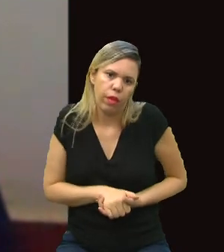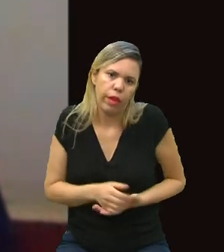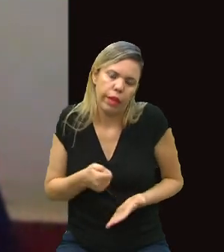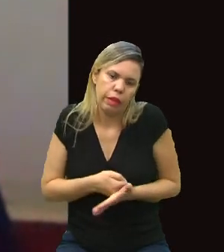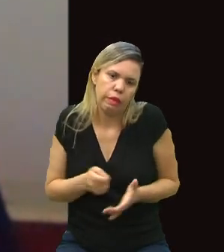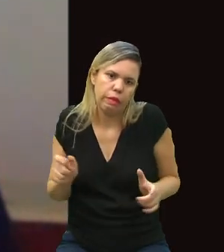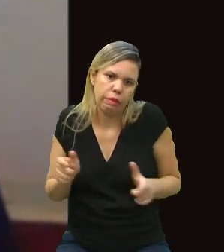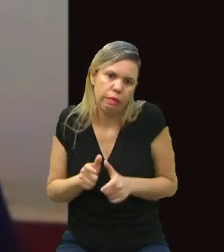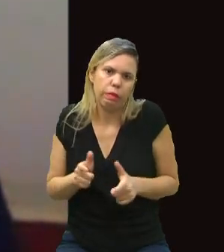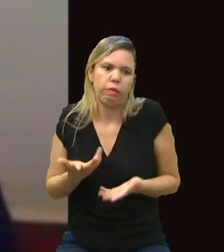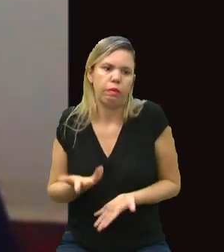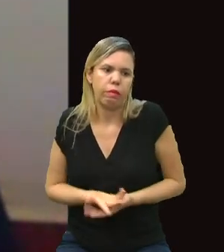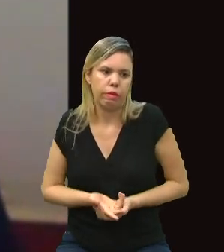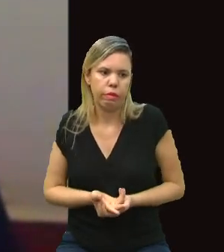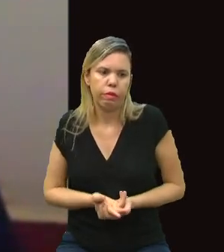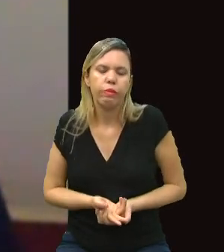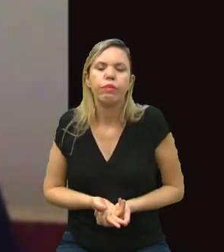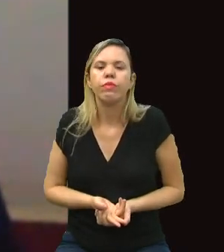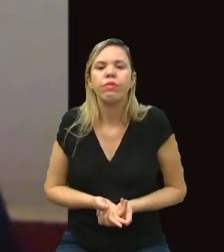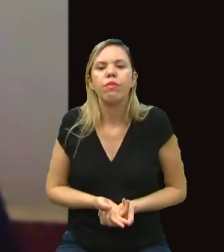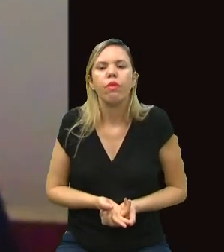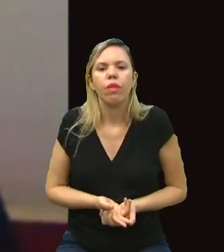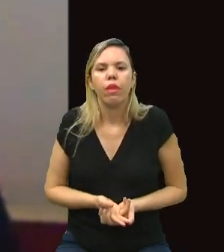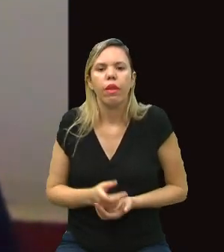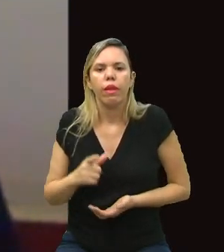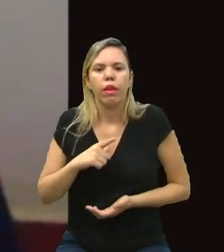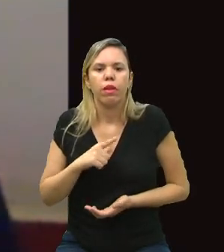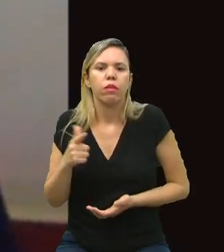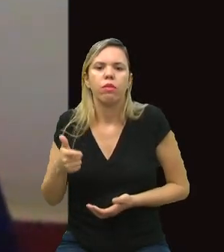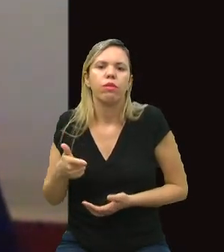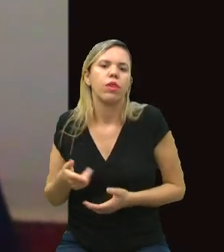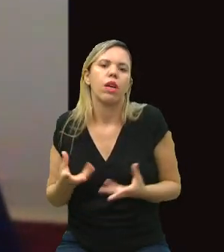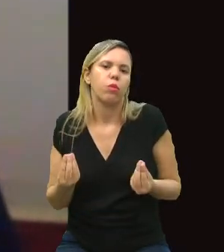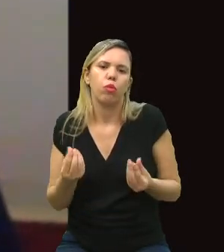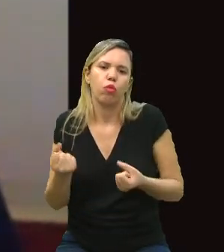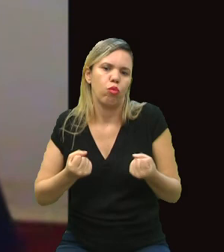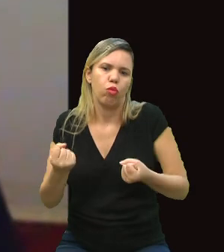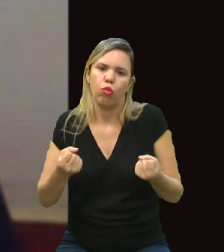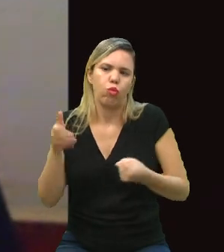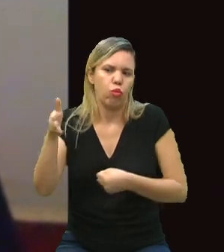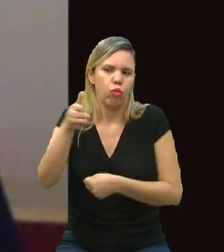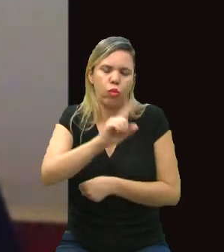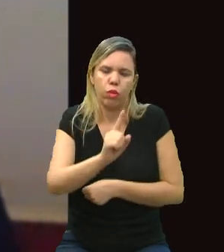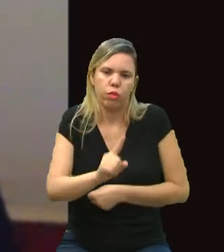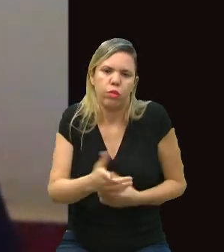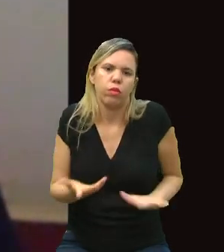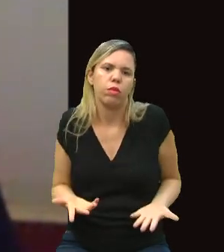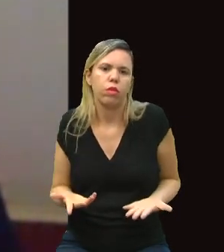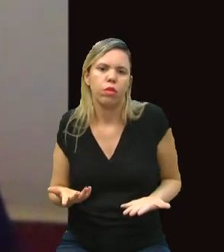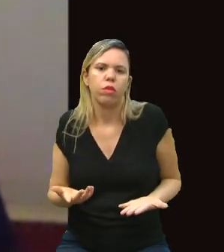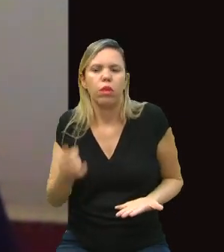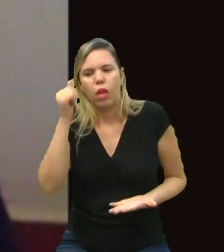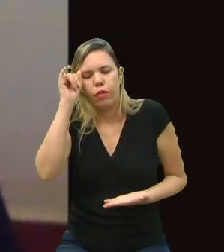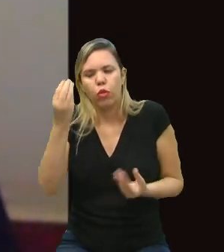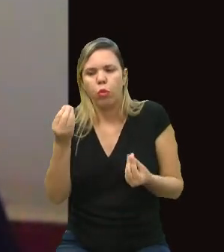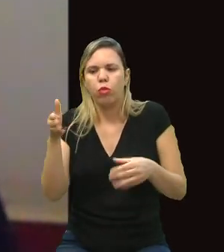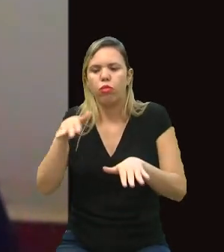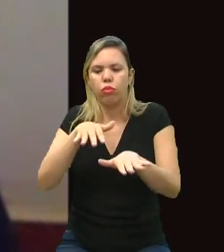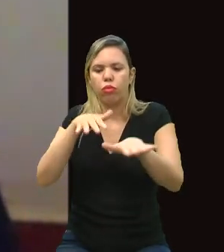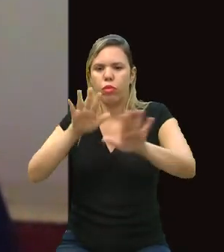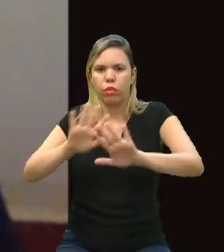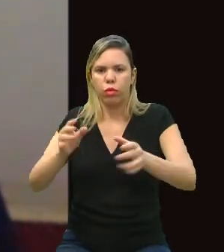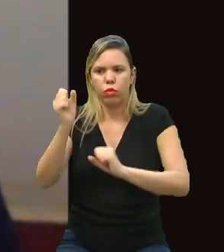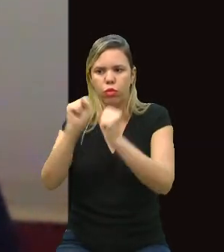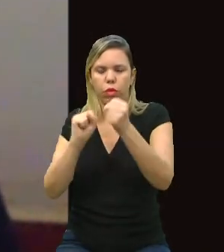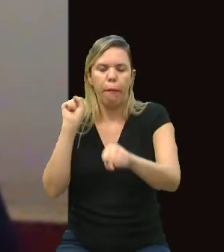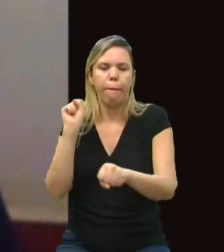andar de carro, ter deixado de trabalhar, as indústrias pararam, isso fez com que, no mundo inteiro, as emissões caíssem. Mas,